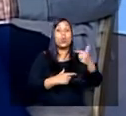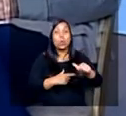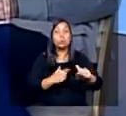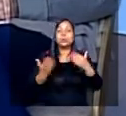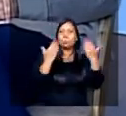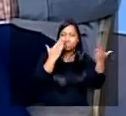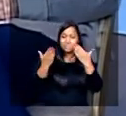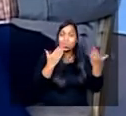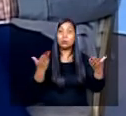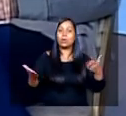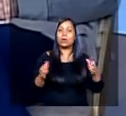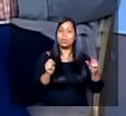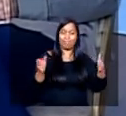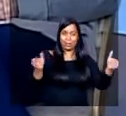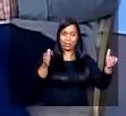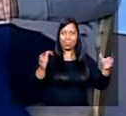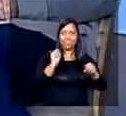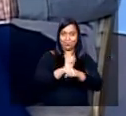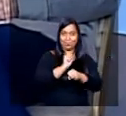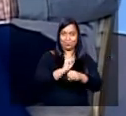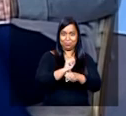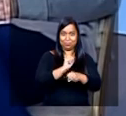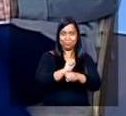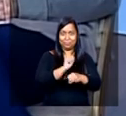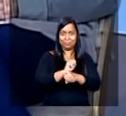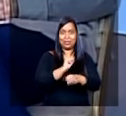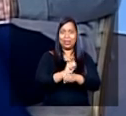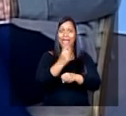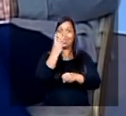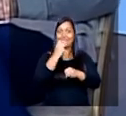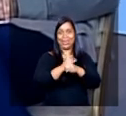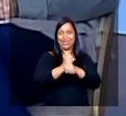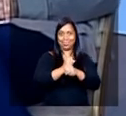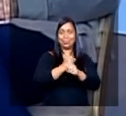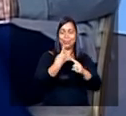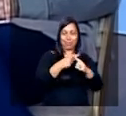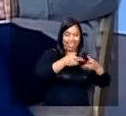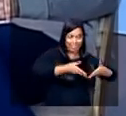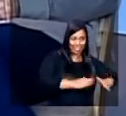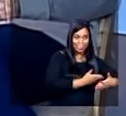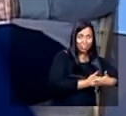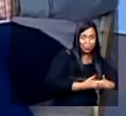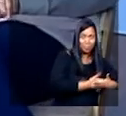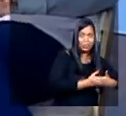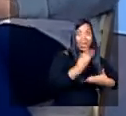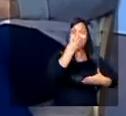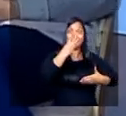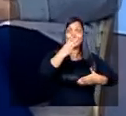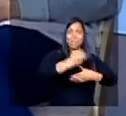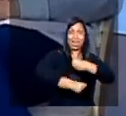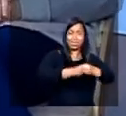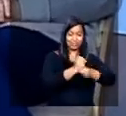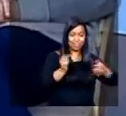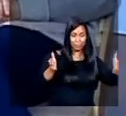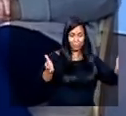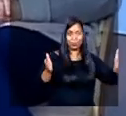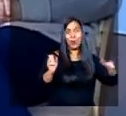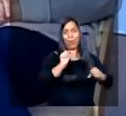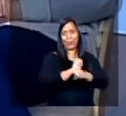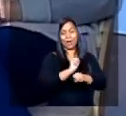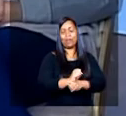está de licença maternidade do nosso projeto de 3 anos, tá? Que é a Tassiana. A